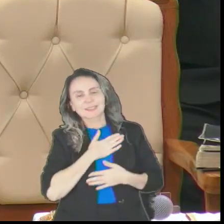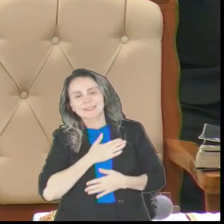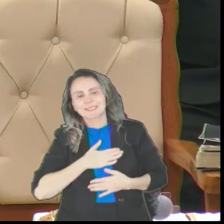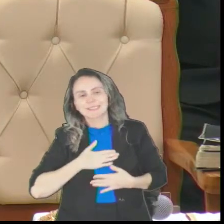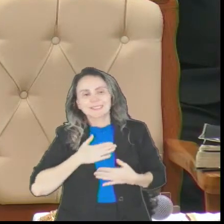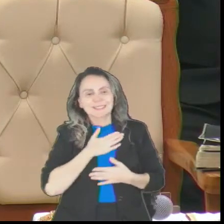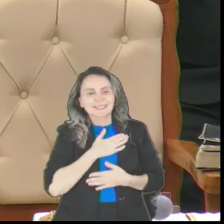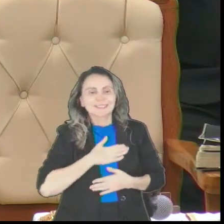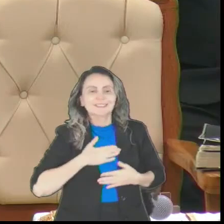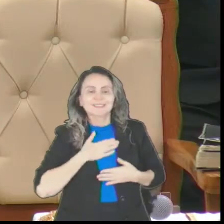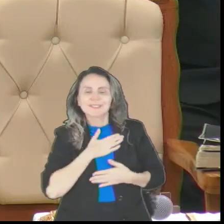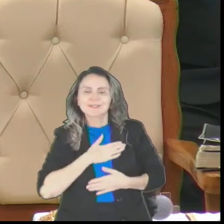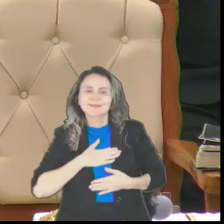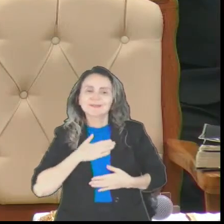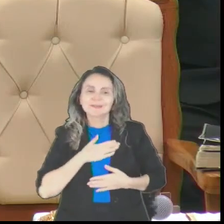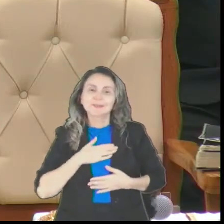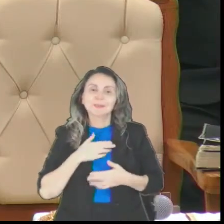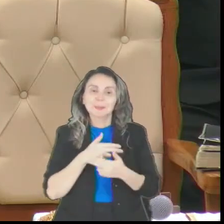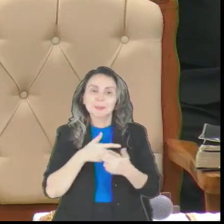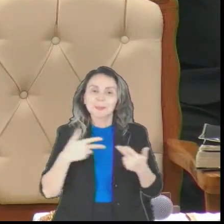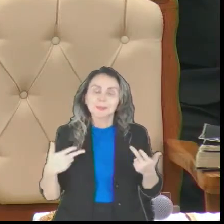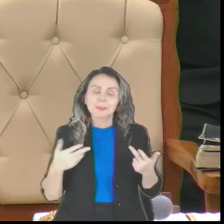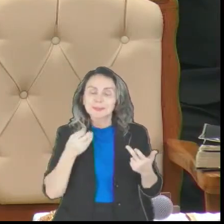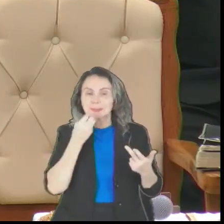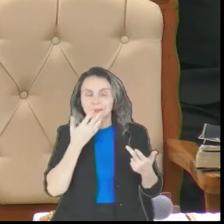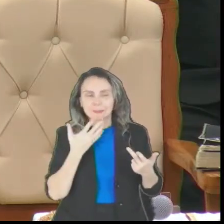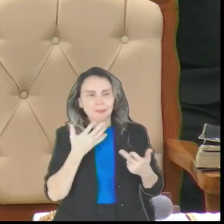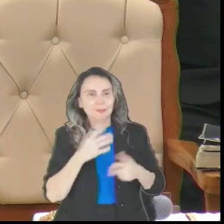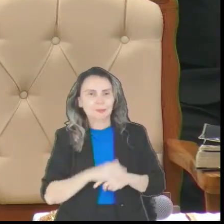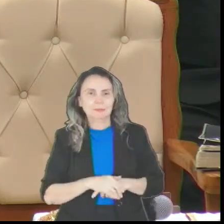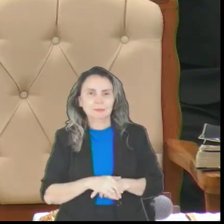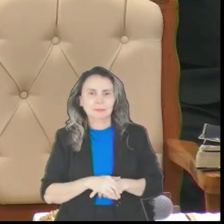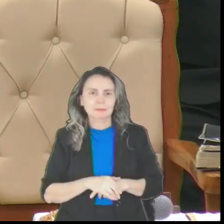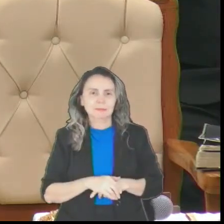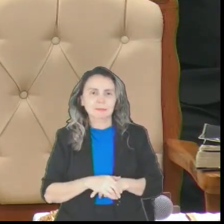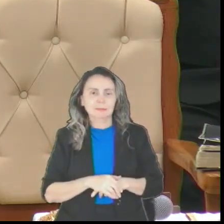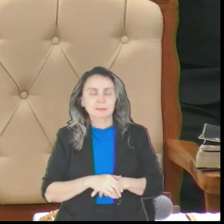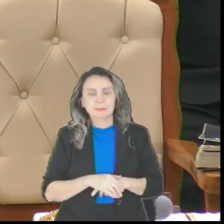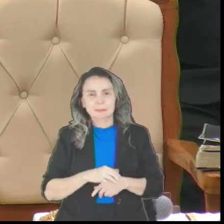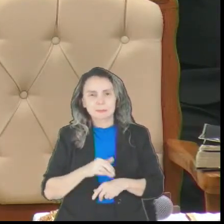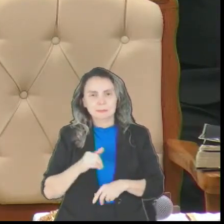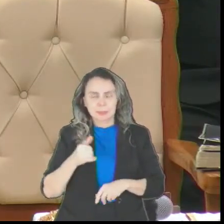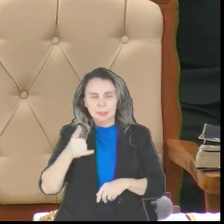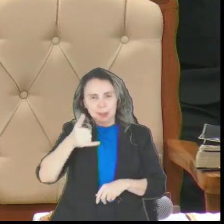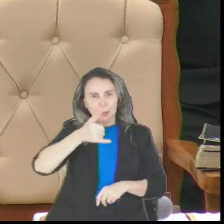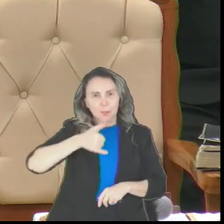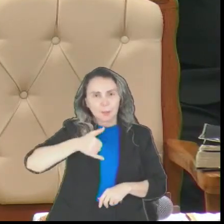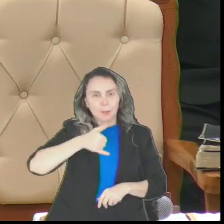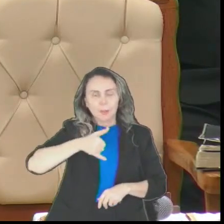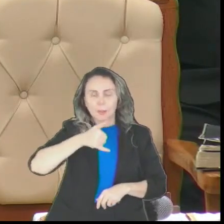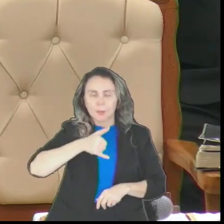com a gordura. É a única gordura, irmãos, que não traz colesterol, irmãos.